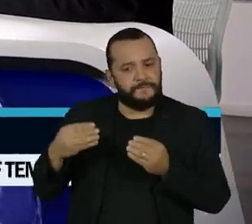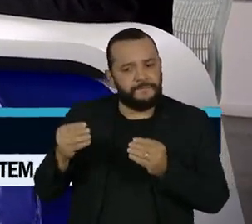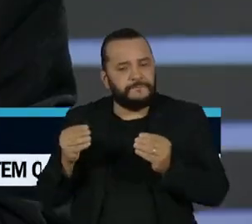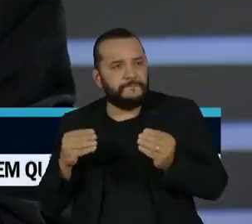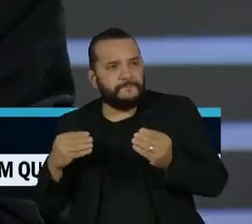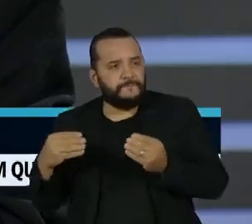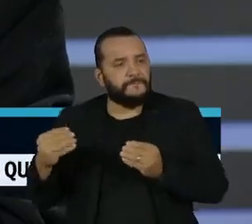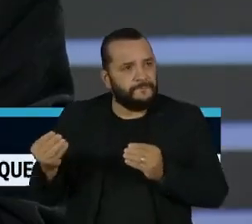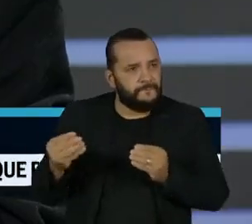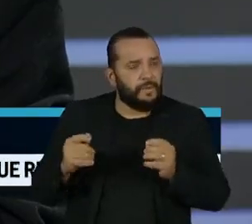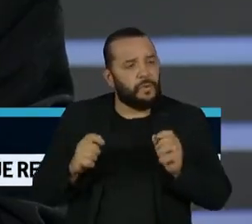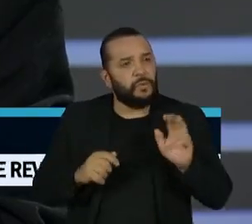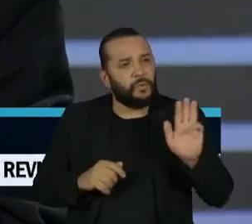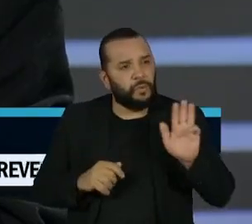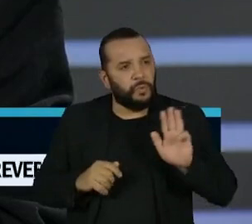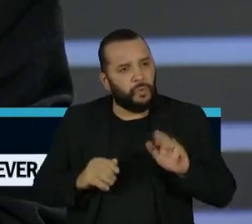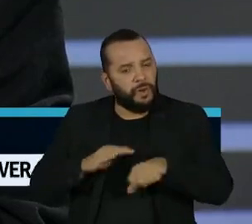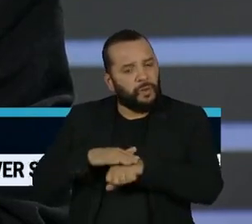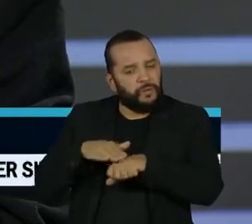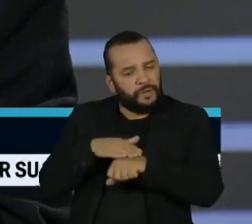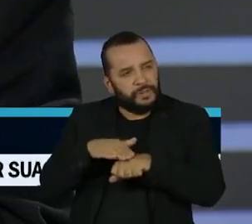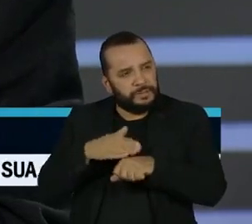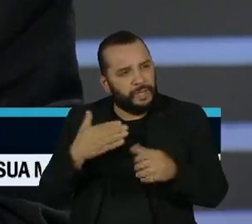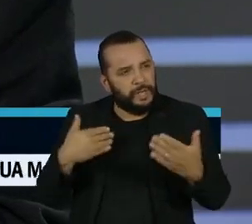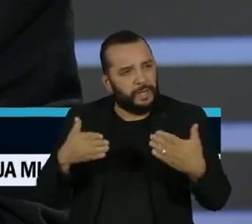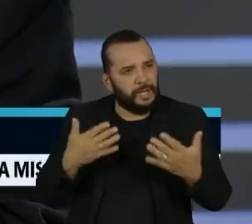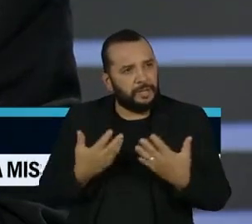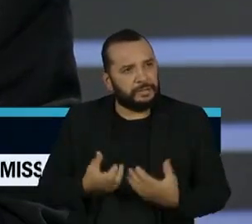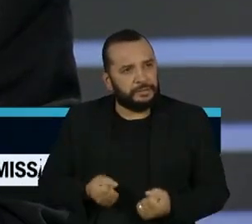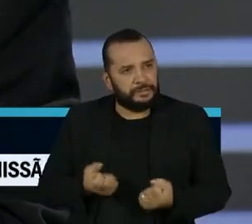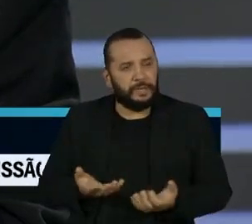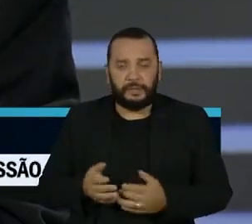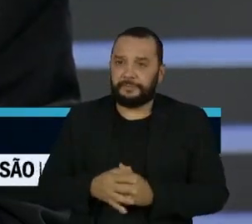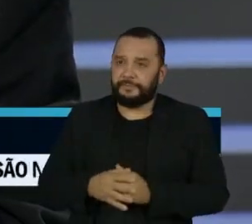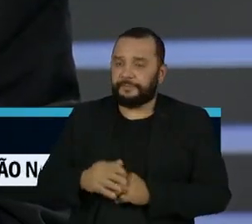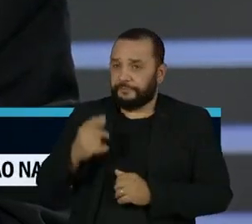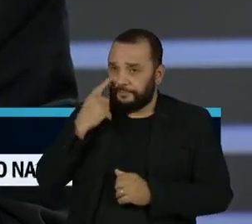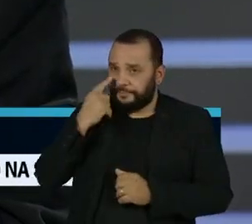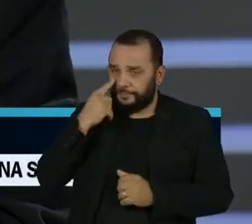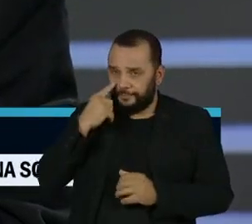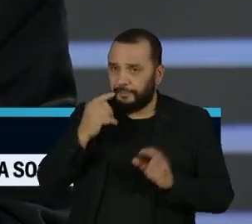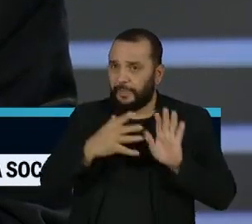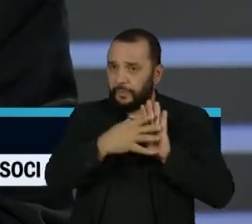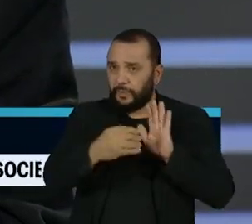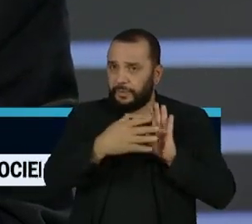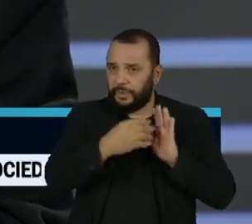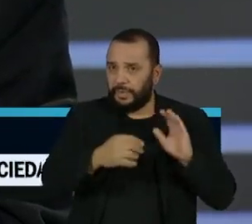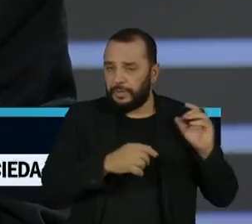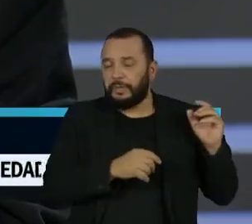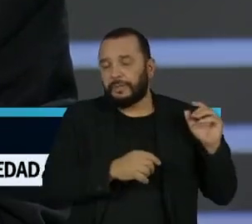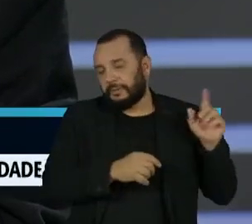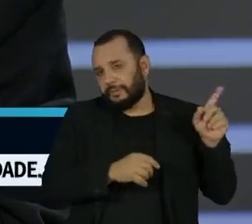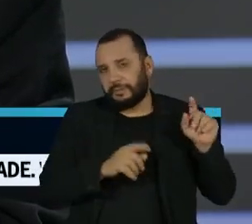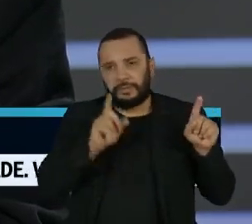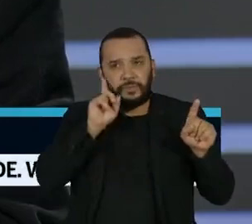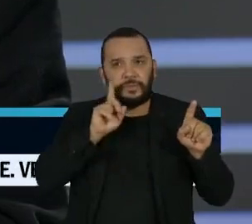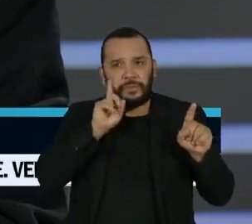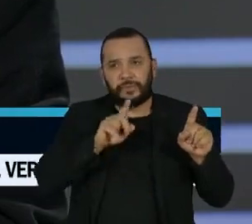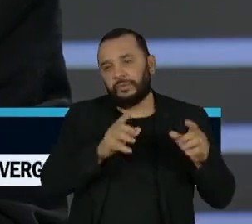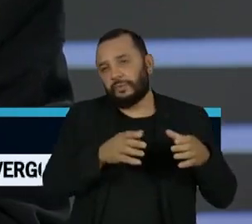Olha, eu acho que se a gente olhar para o modelo americano, por exemplo, de grupos evangélicos